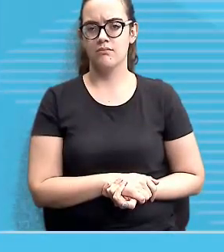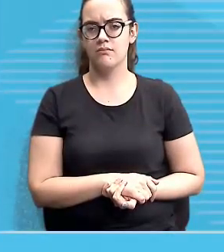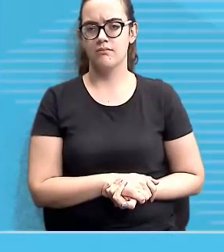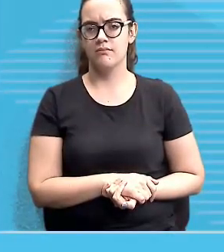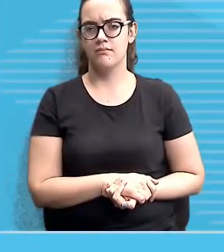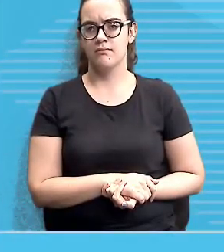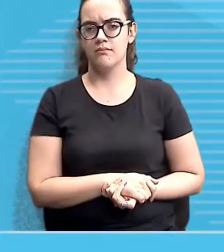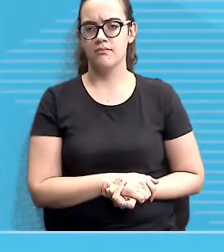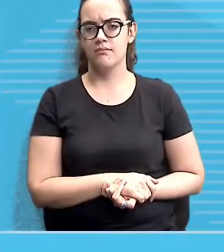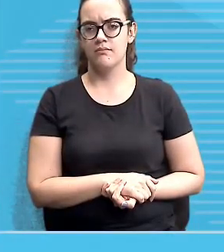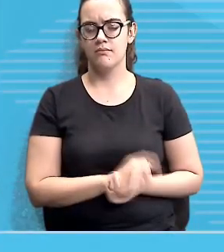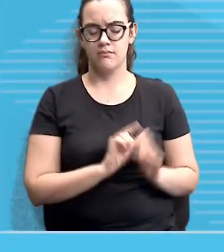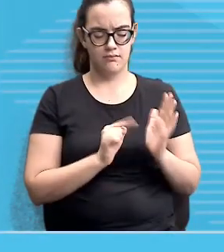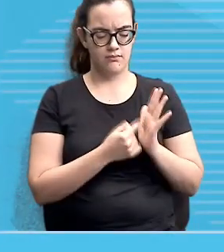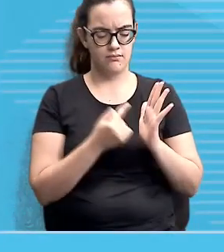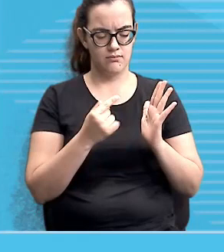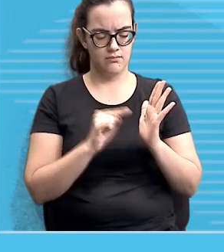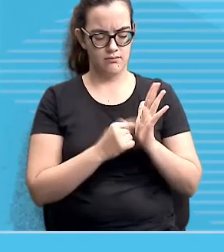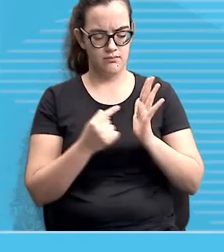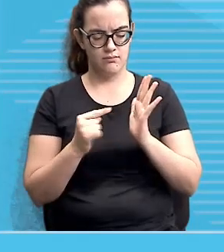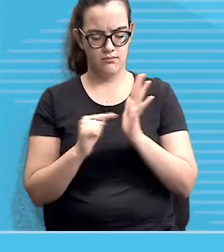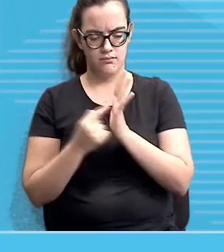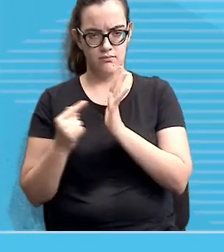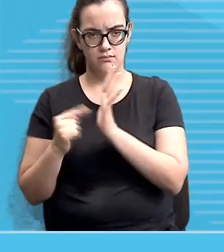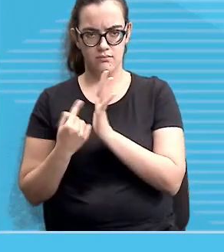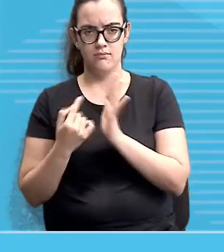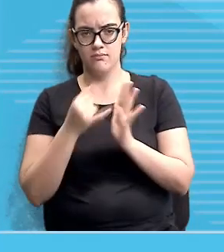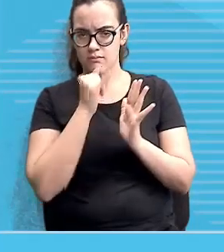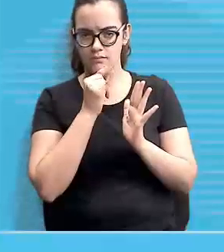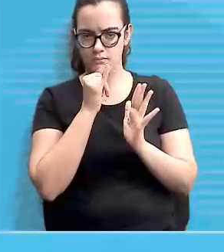a 0,05 60